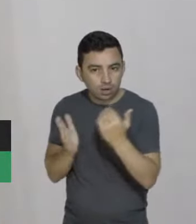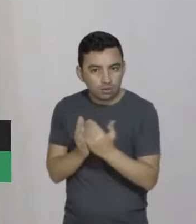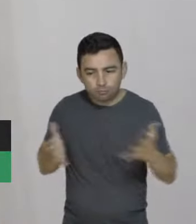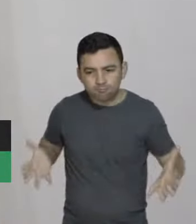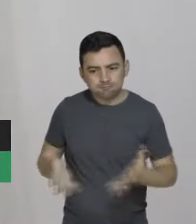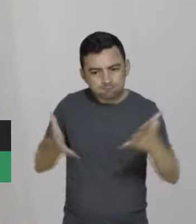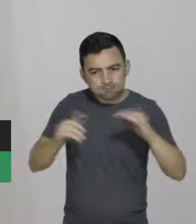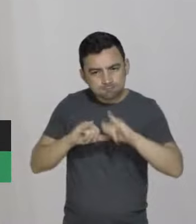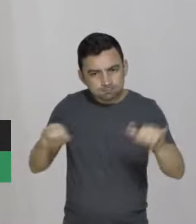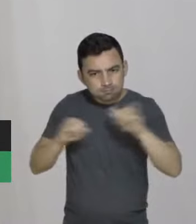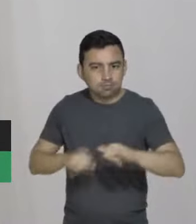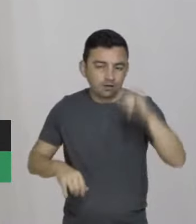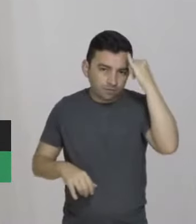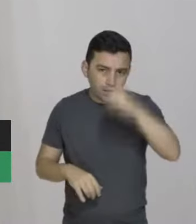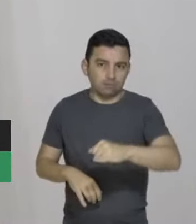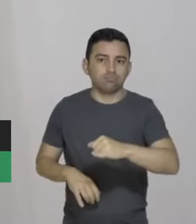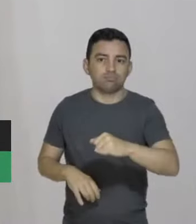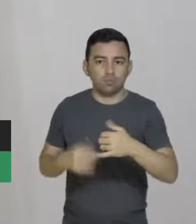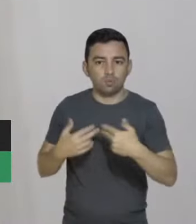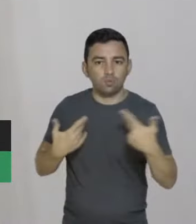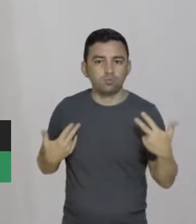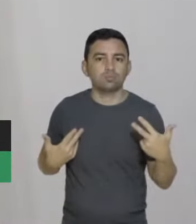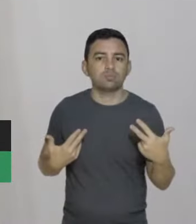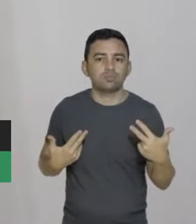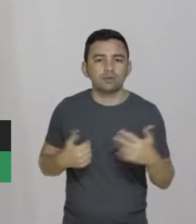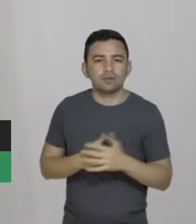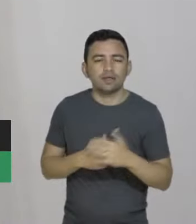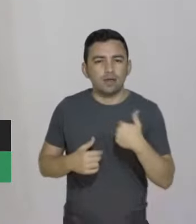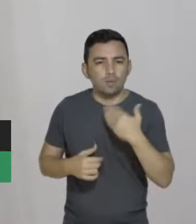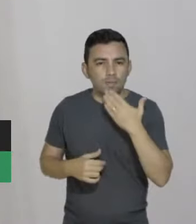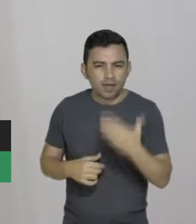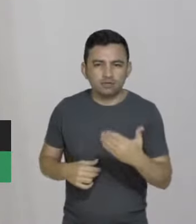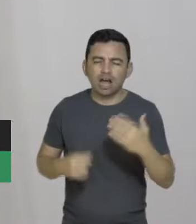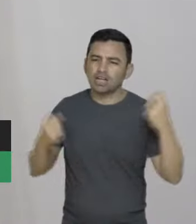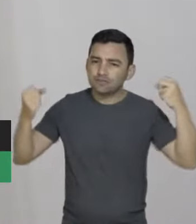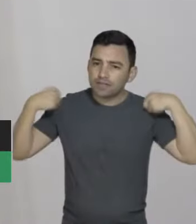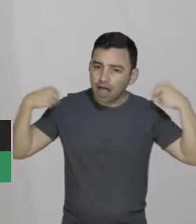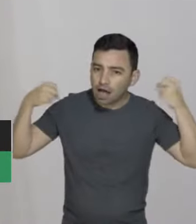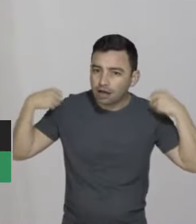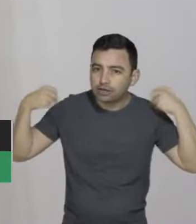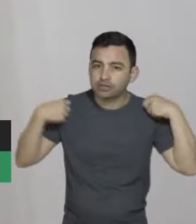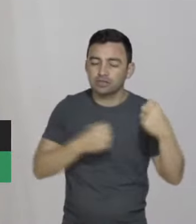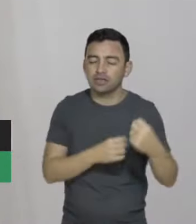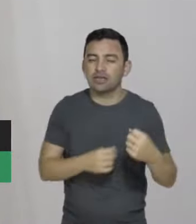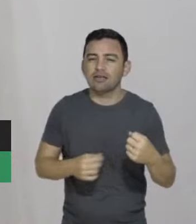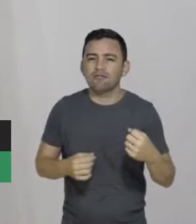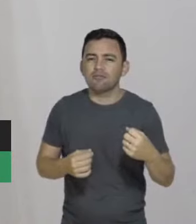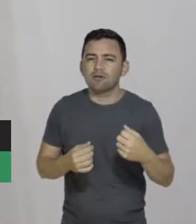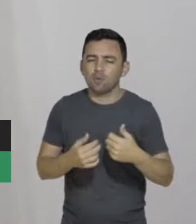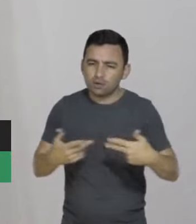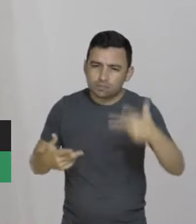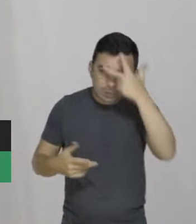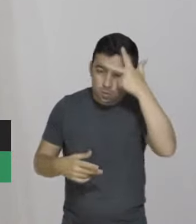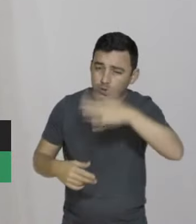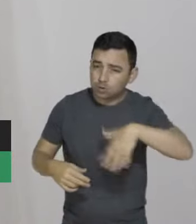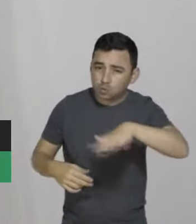e prevenção em saúde em Santa Catarina, dando oportunidade de atividade física, exercício físico, para tantas pessoas